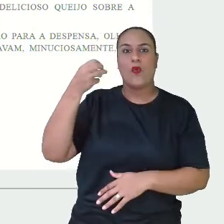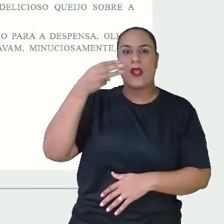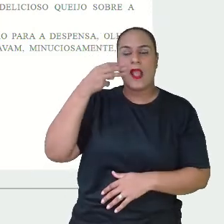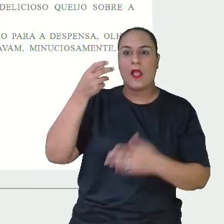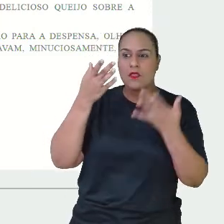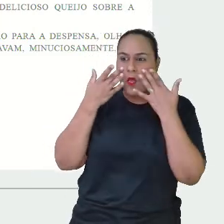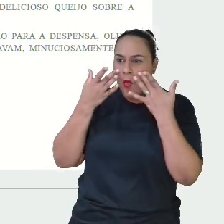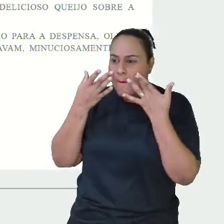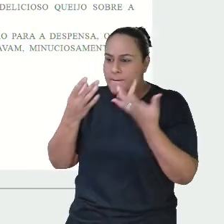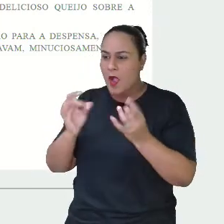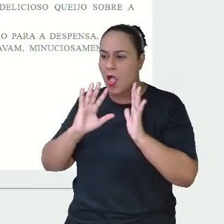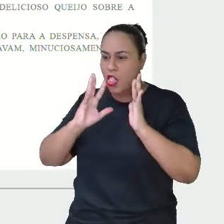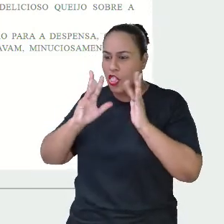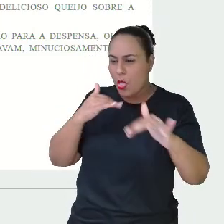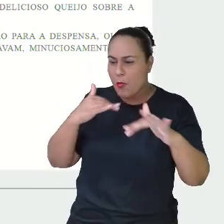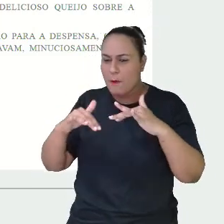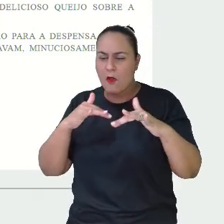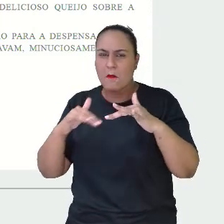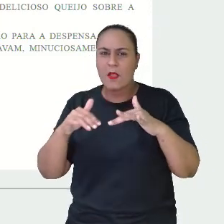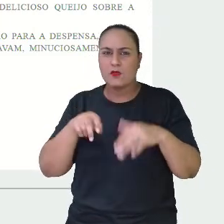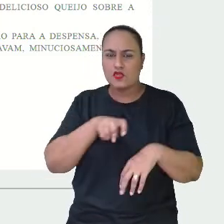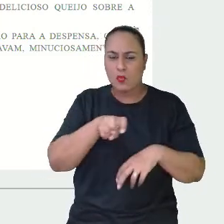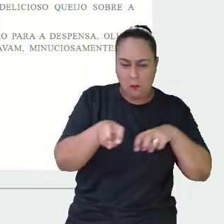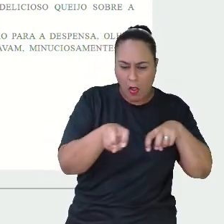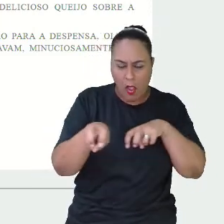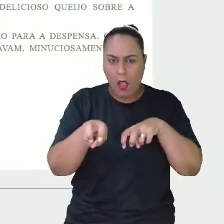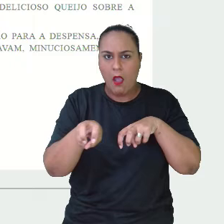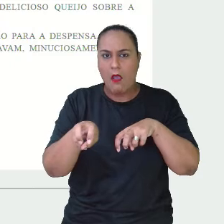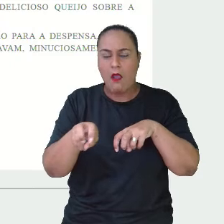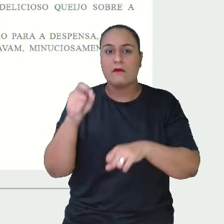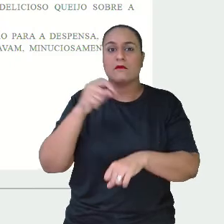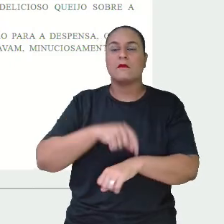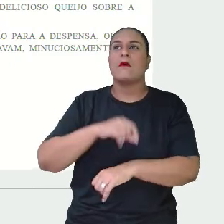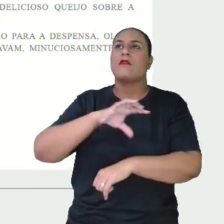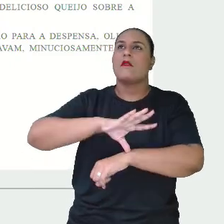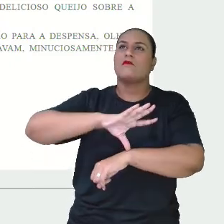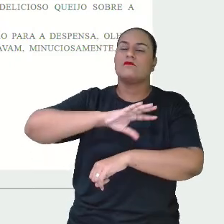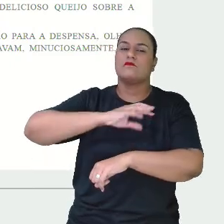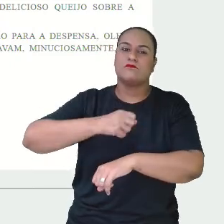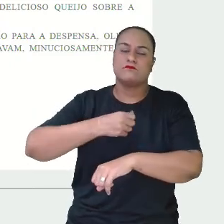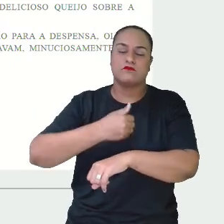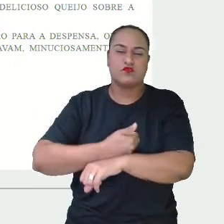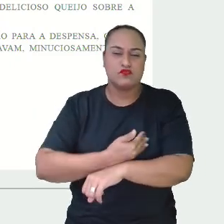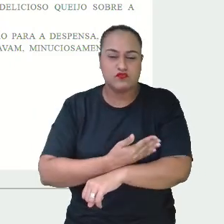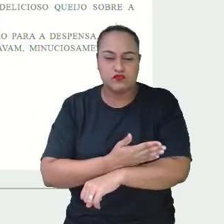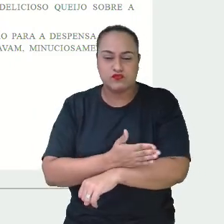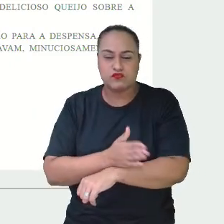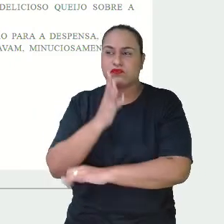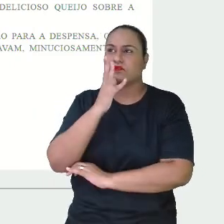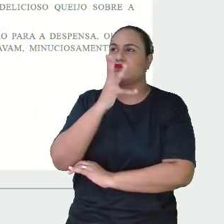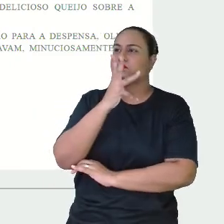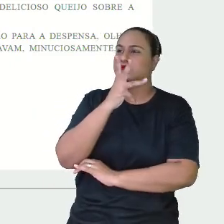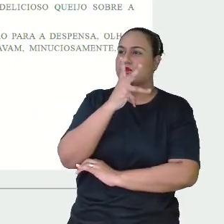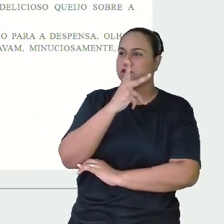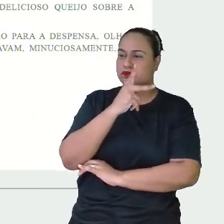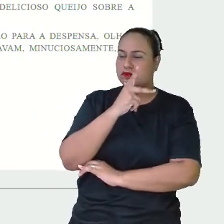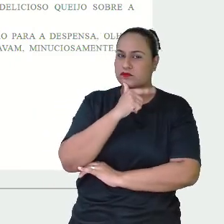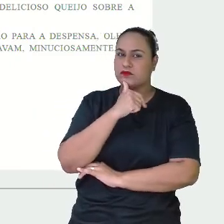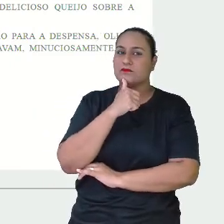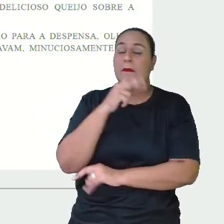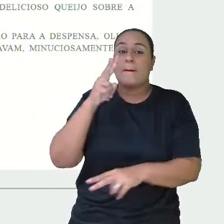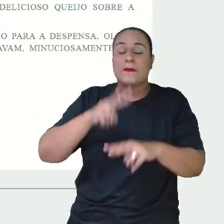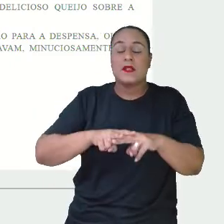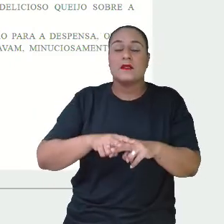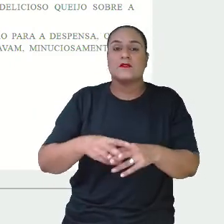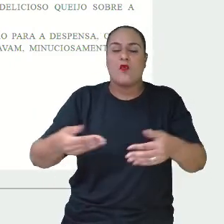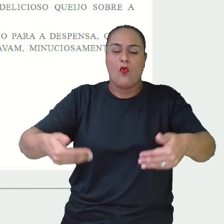atento a cada movimento. Ficaram tanto tempo aprisionados que começaram a passar fome.